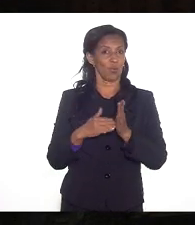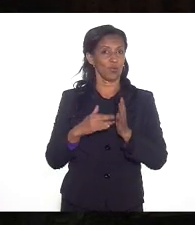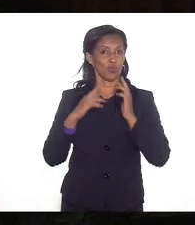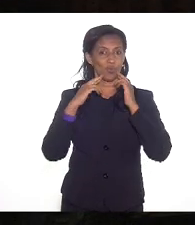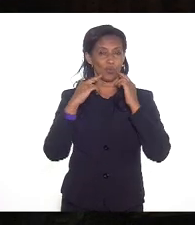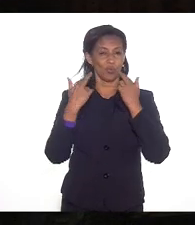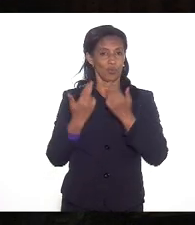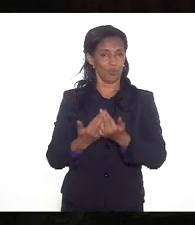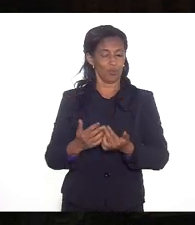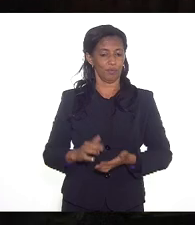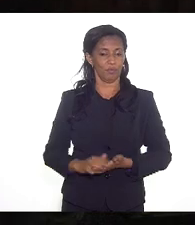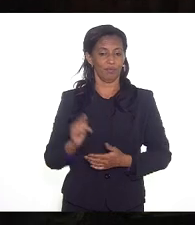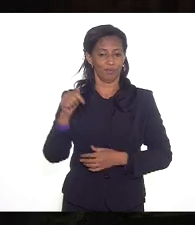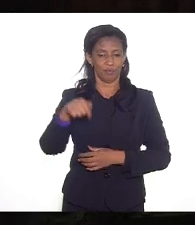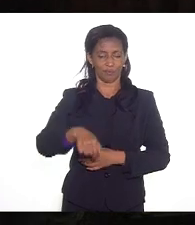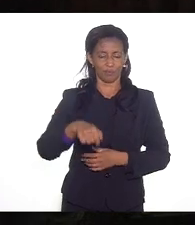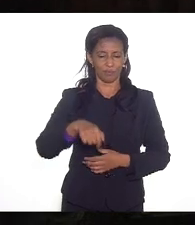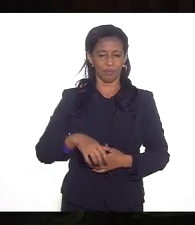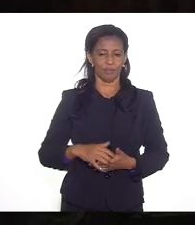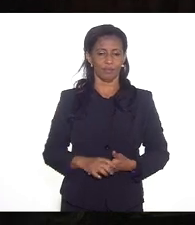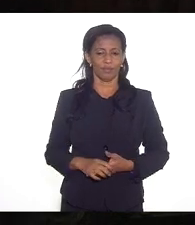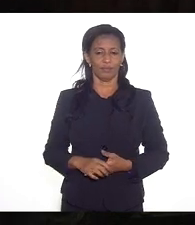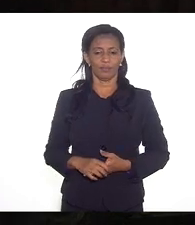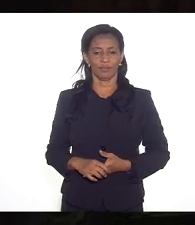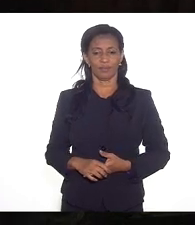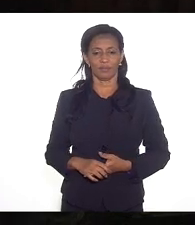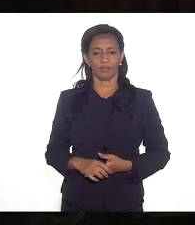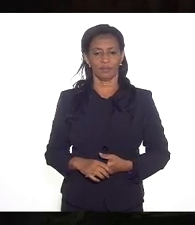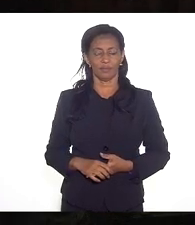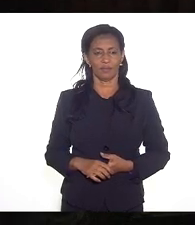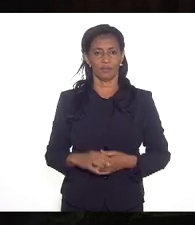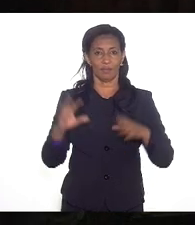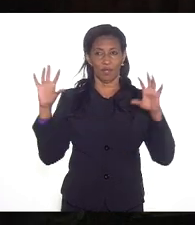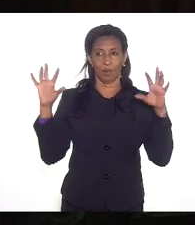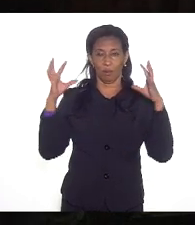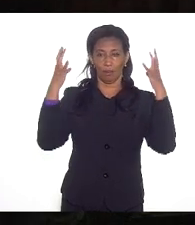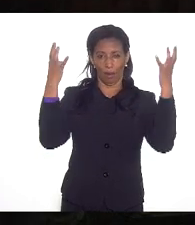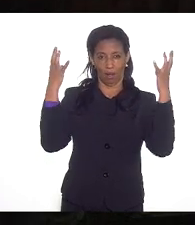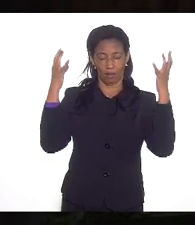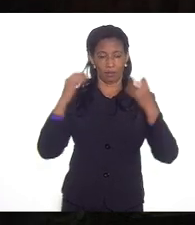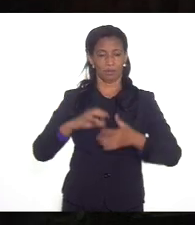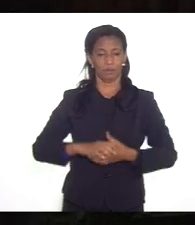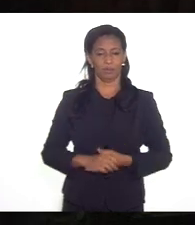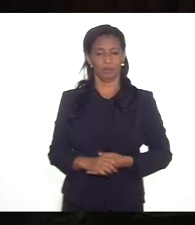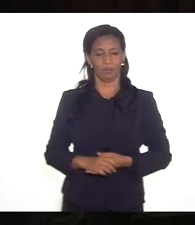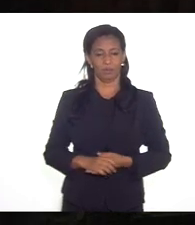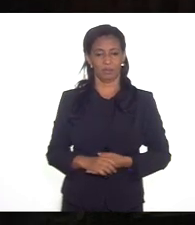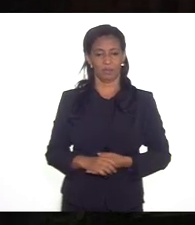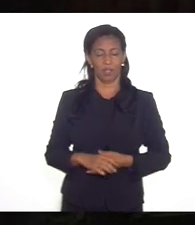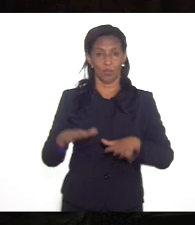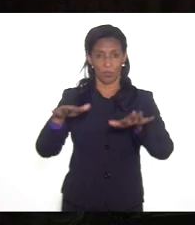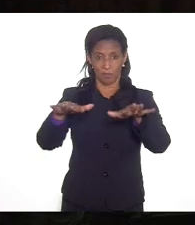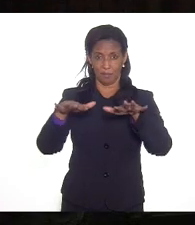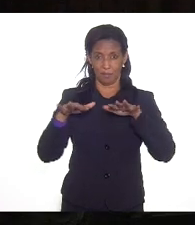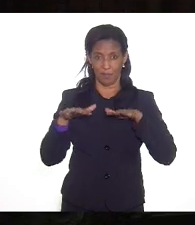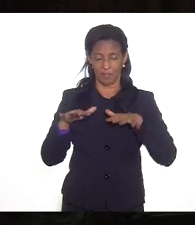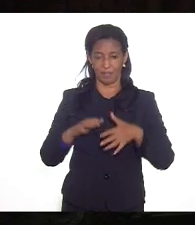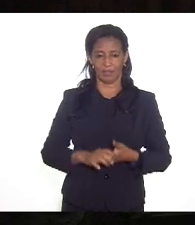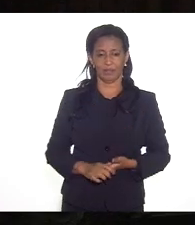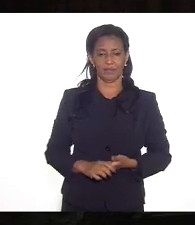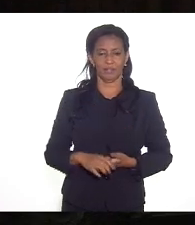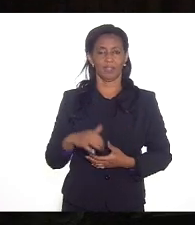pão aqui eu vou falar a terceira dentro no plenário